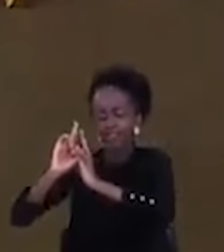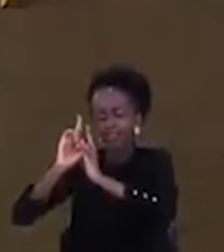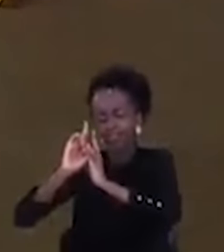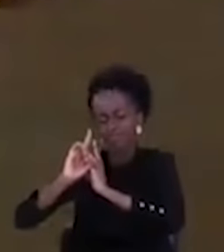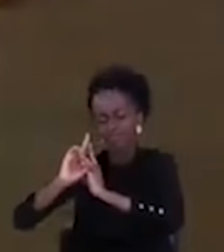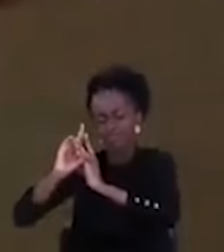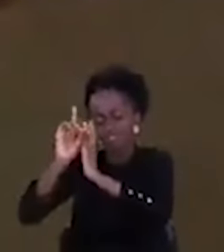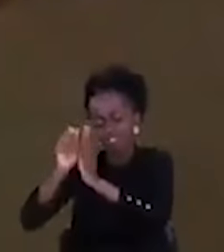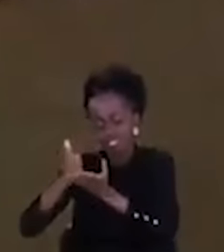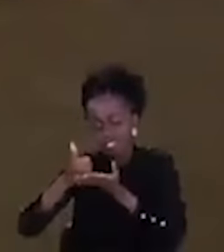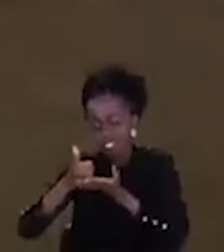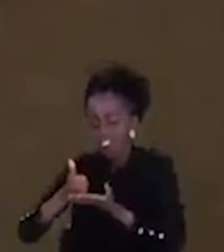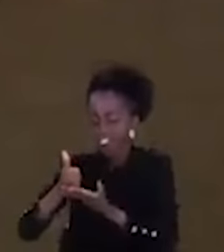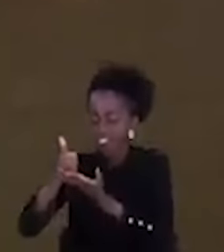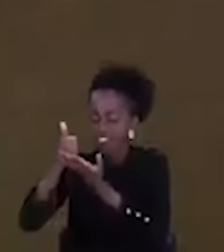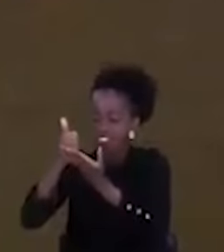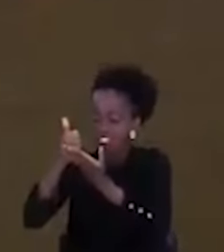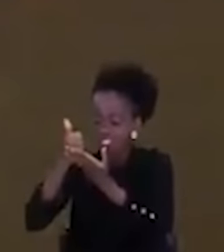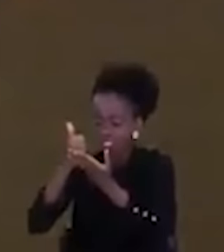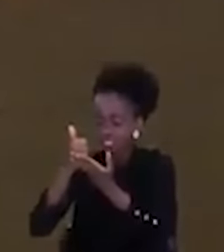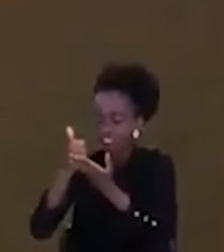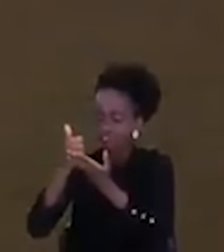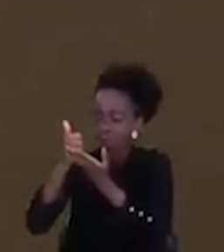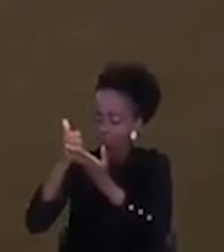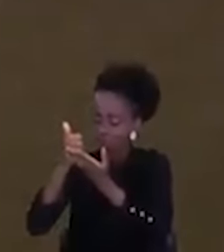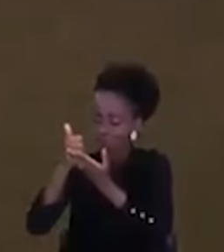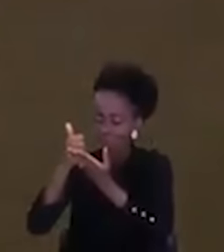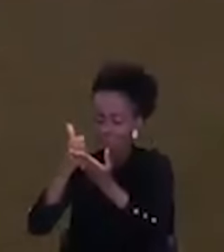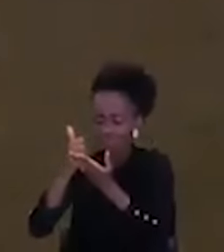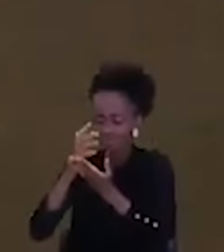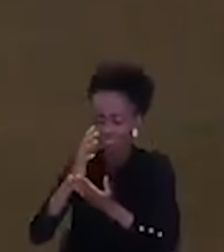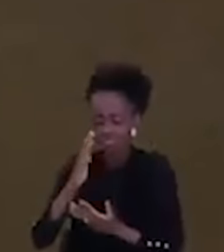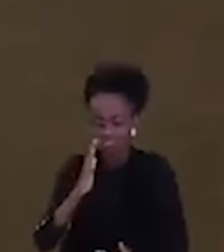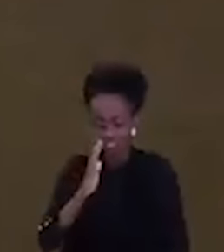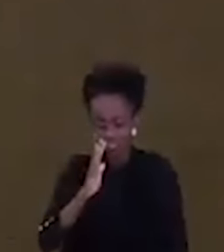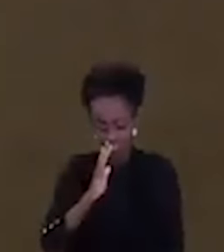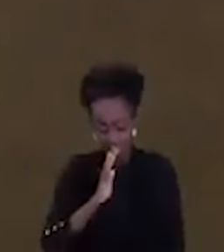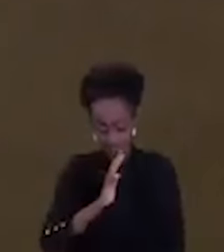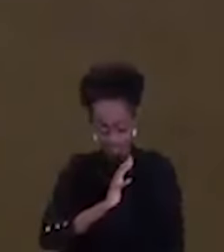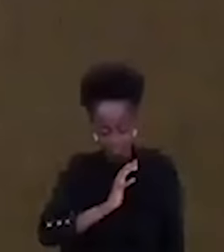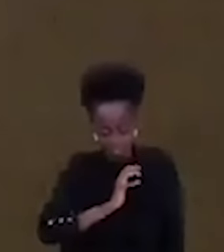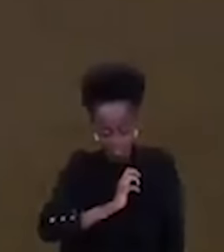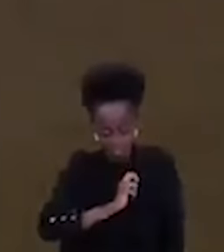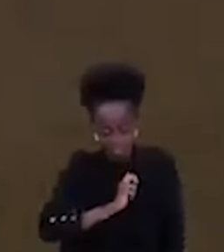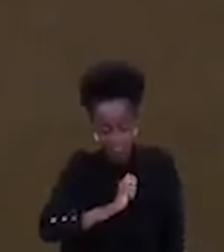meu Salvador. Encontrar meu Salvador.